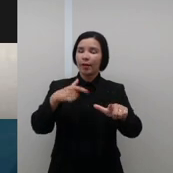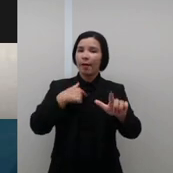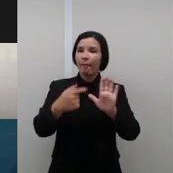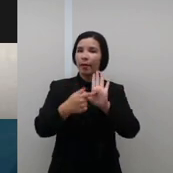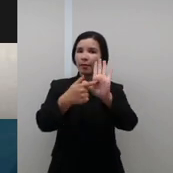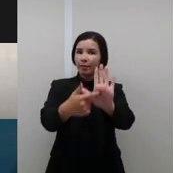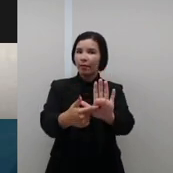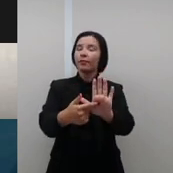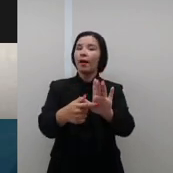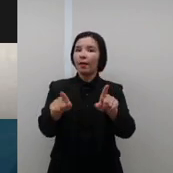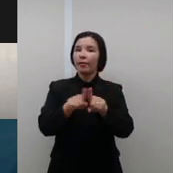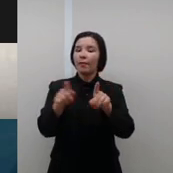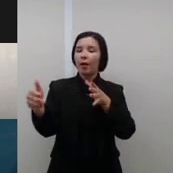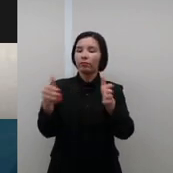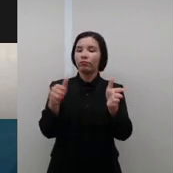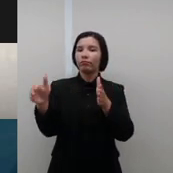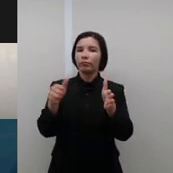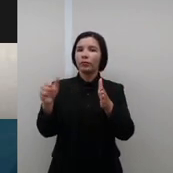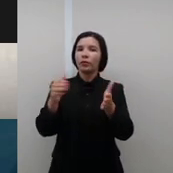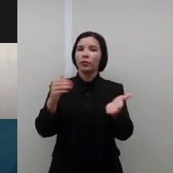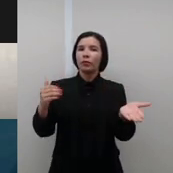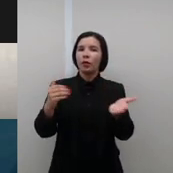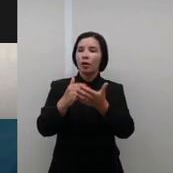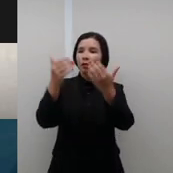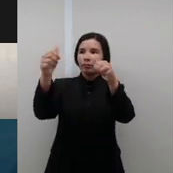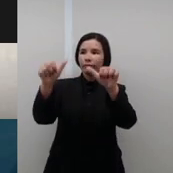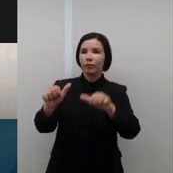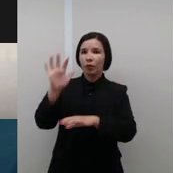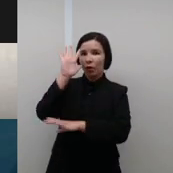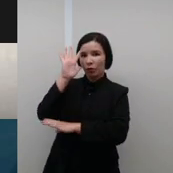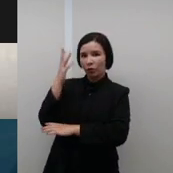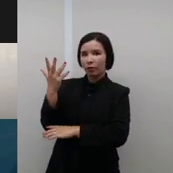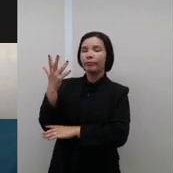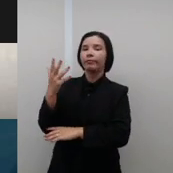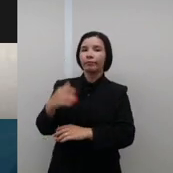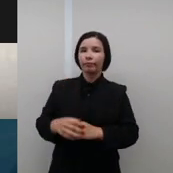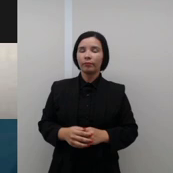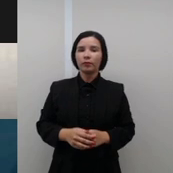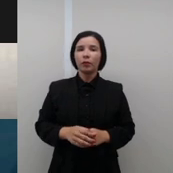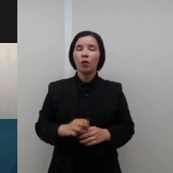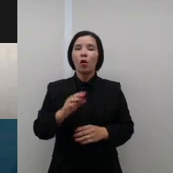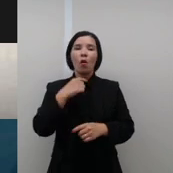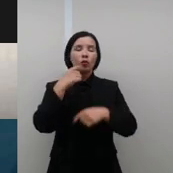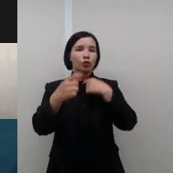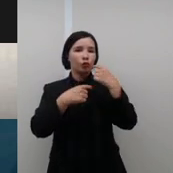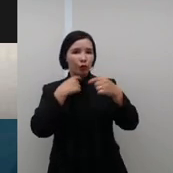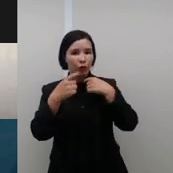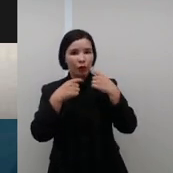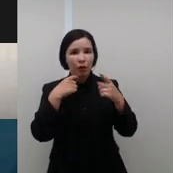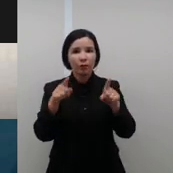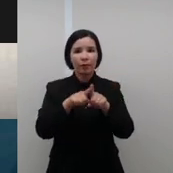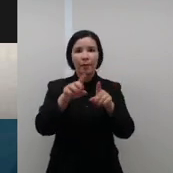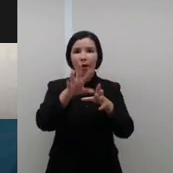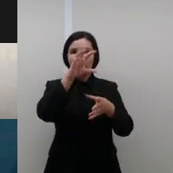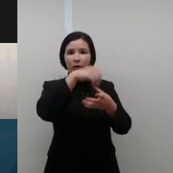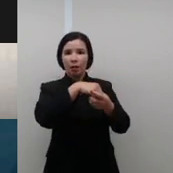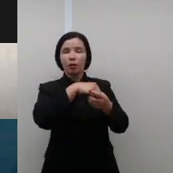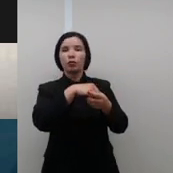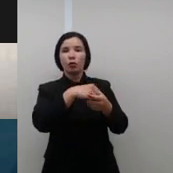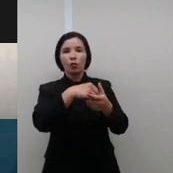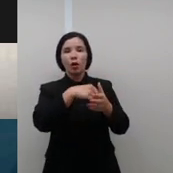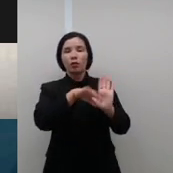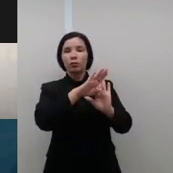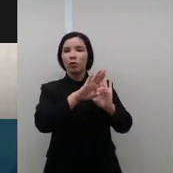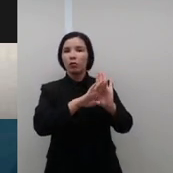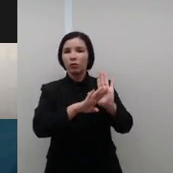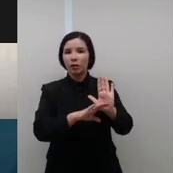que compete à comissão examinadora a solução dos casos omissos ou duvidosos contidos no instrumento convocatório,